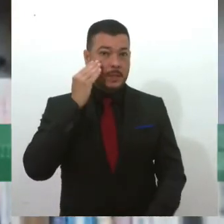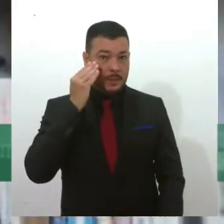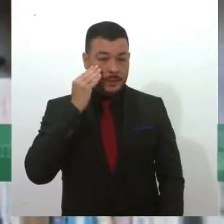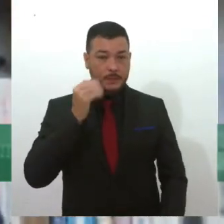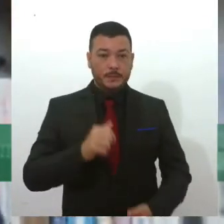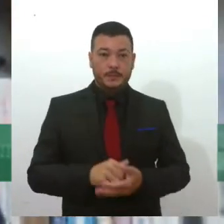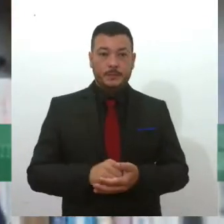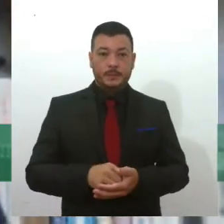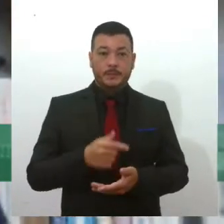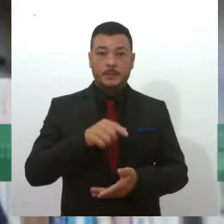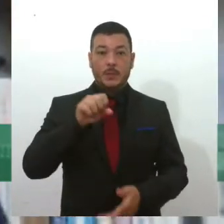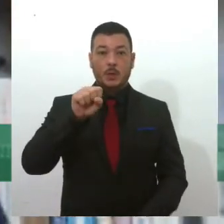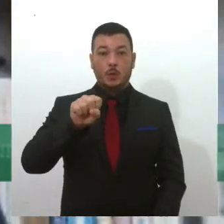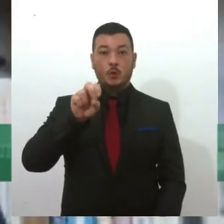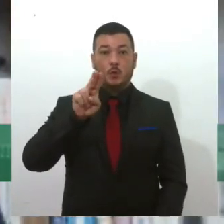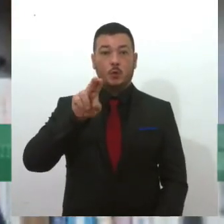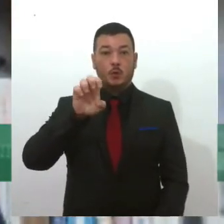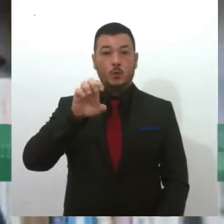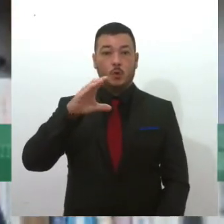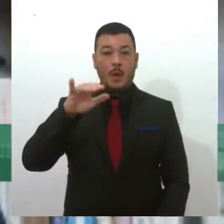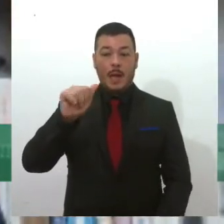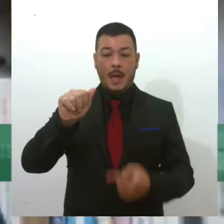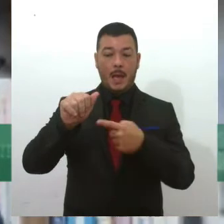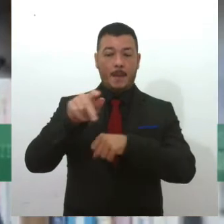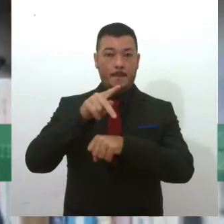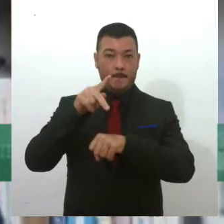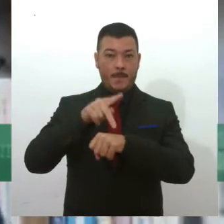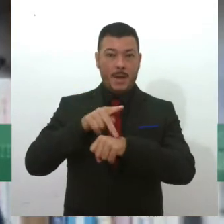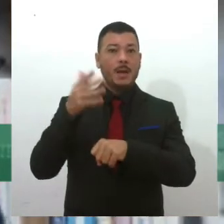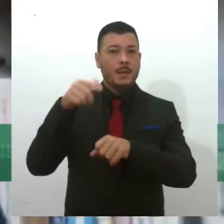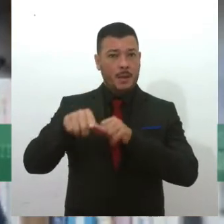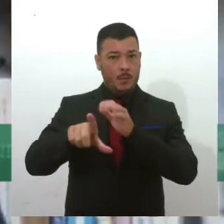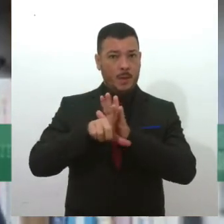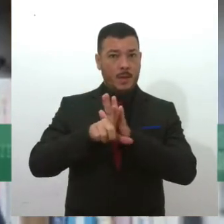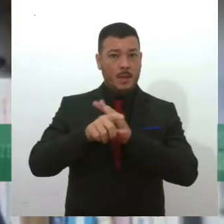a Suécia tem uma lei como essa desde